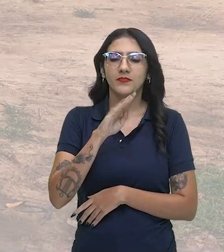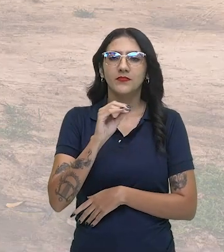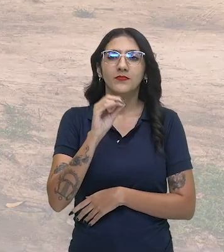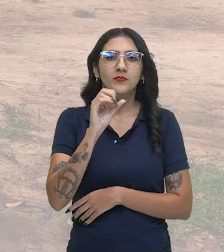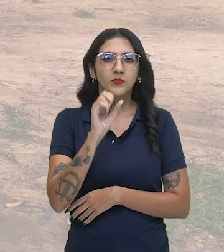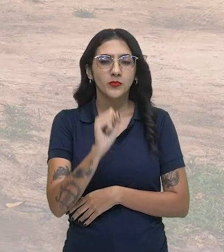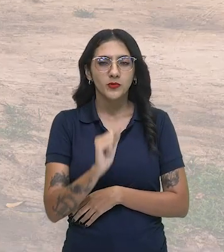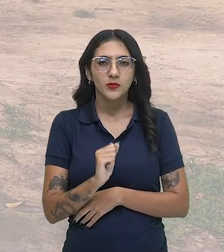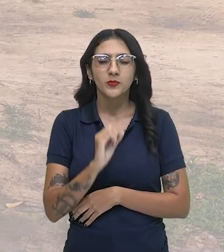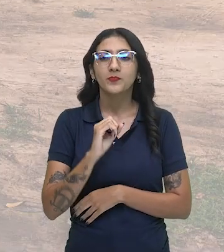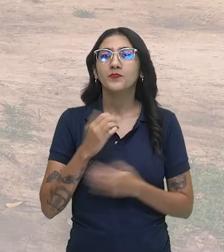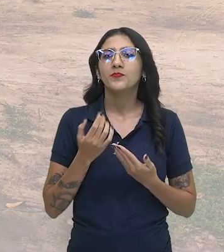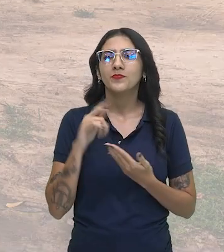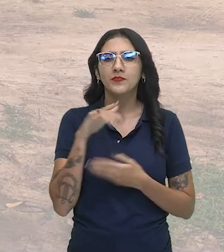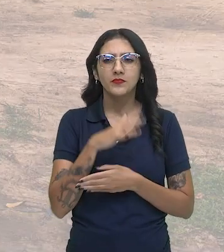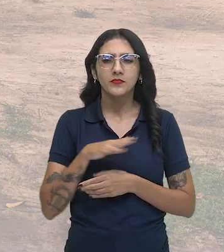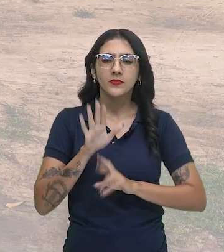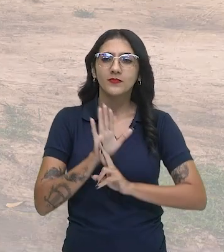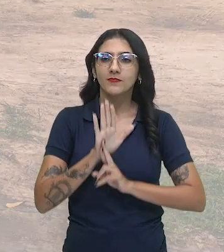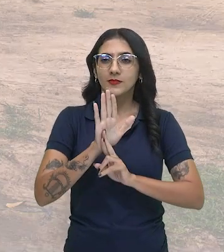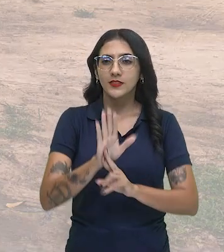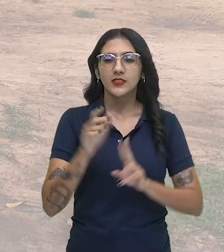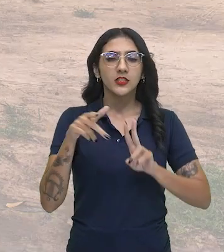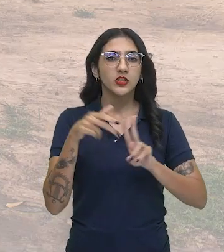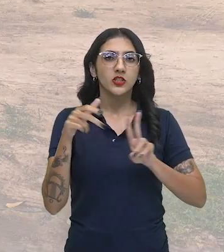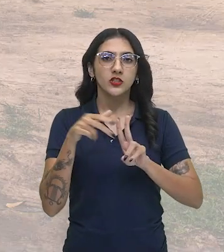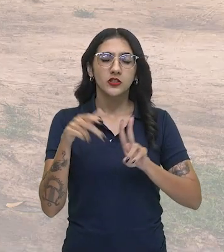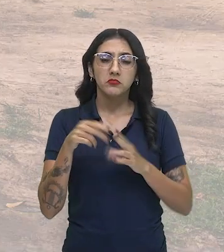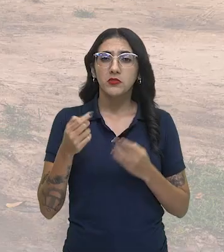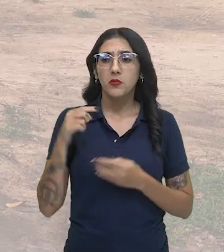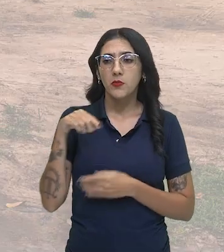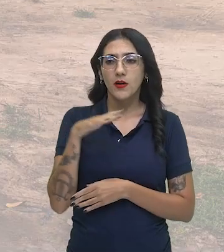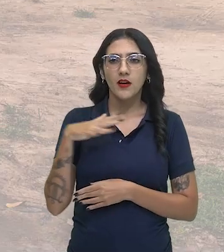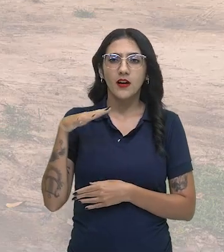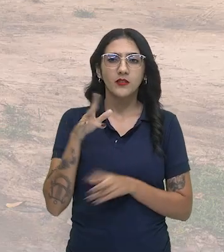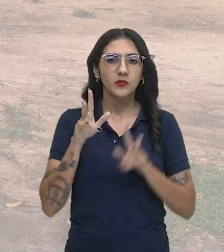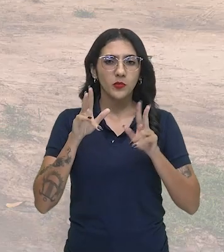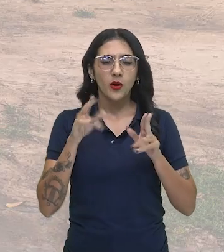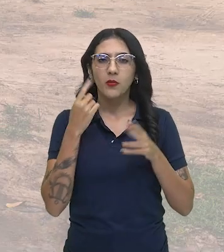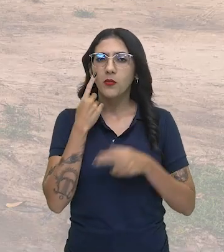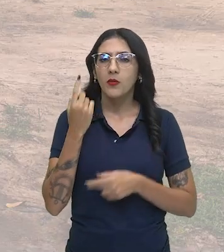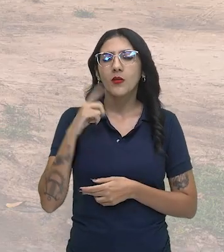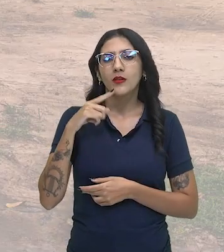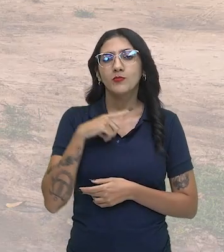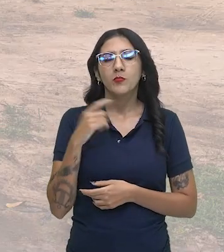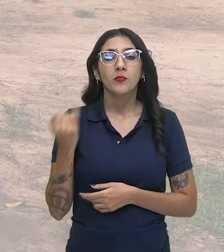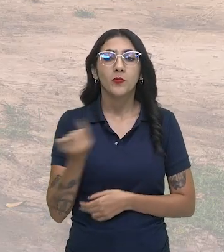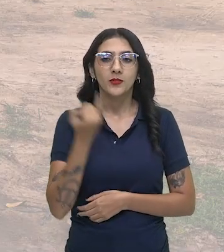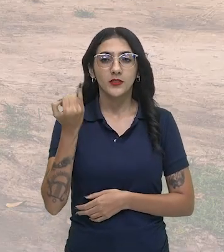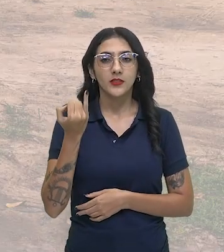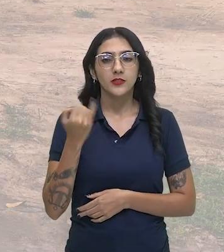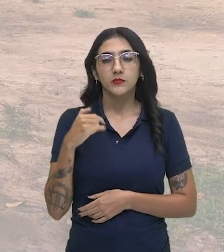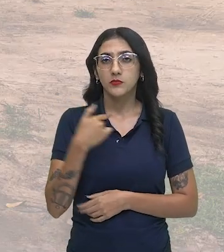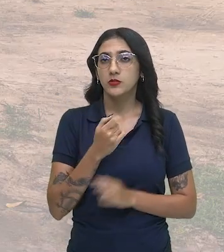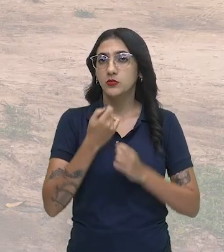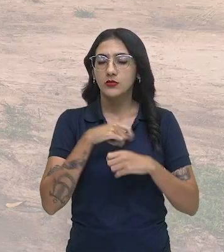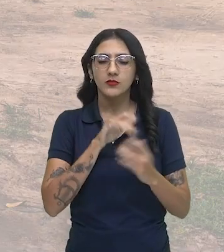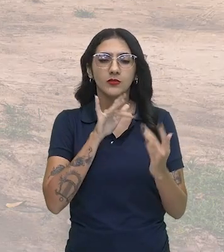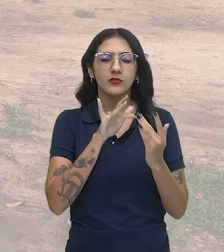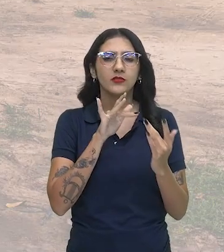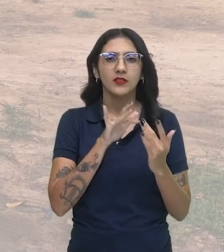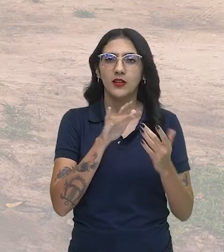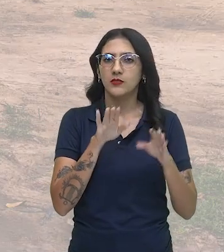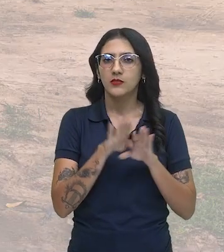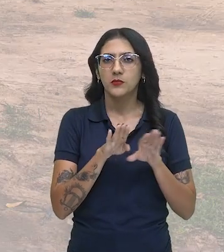A representatividade indígena em espaços como esse são importantes, né, para a gente poder entrar em contato primeiro. Sim.